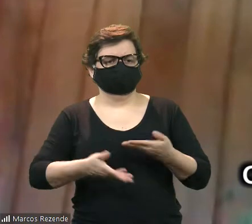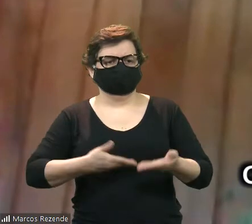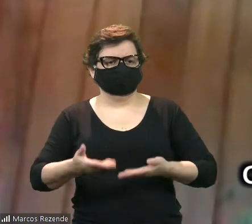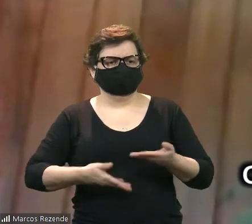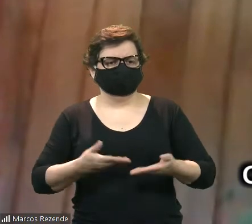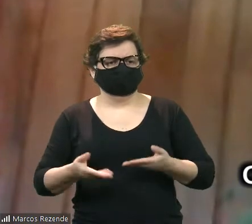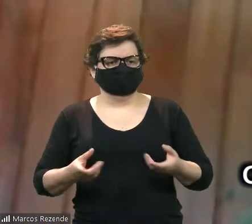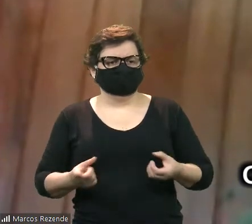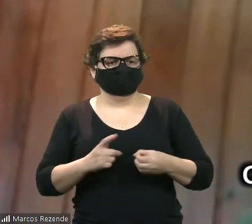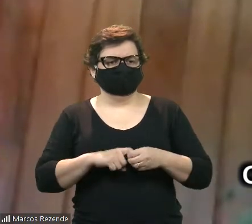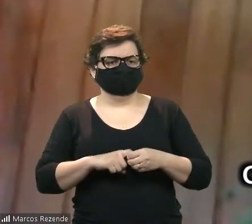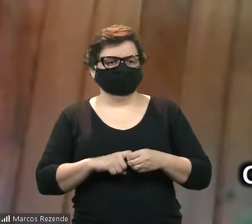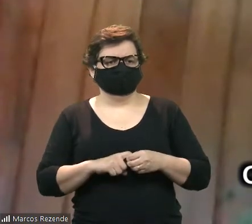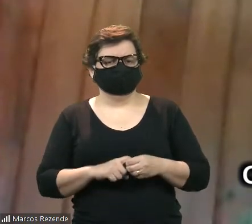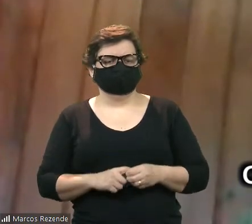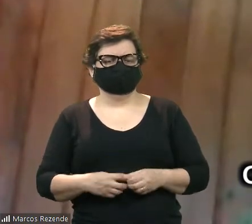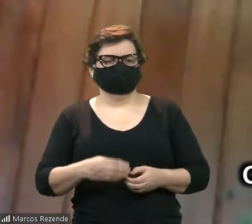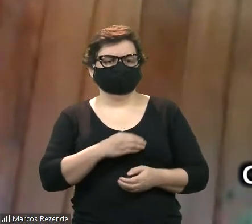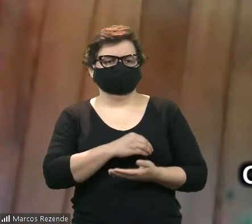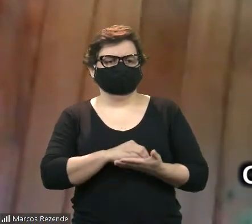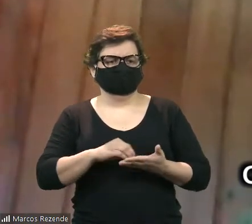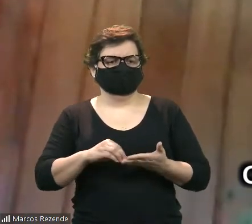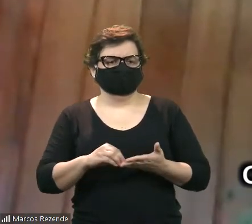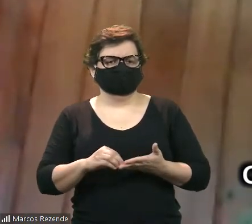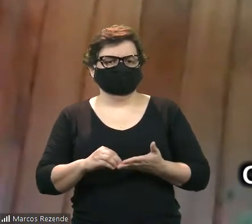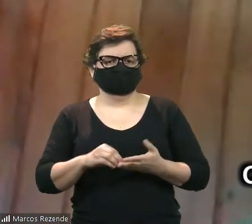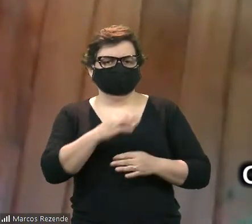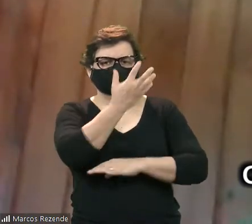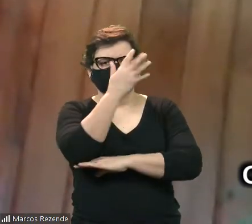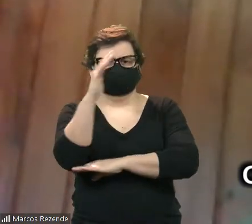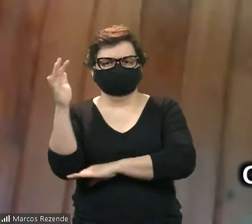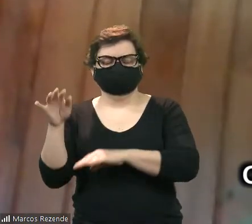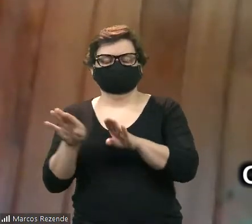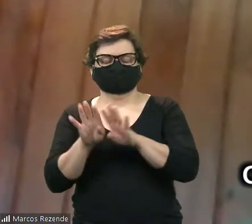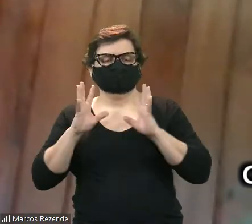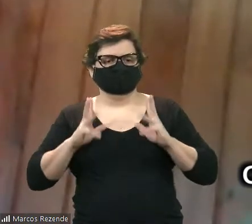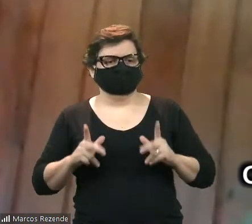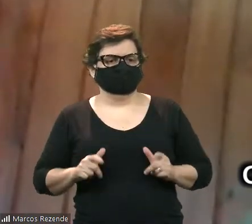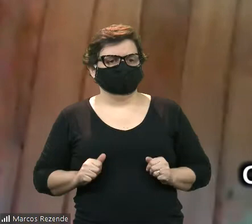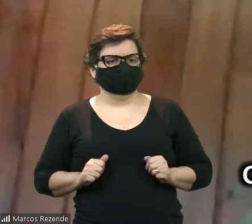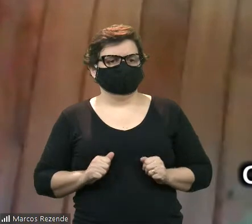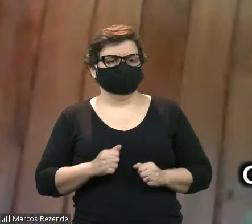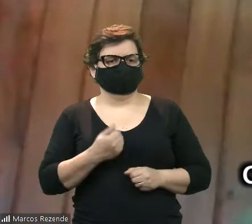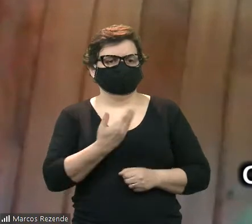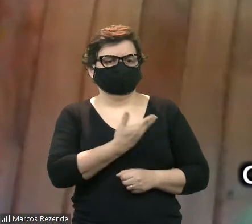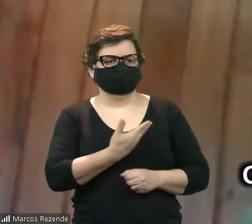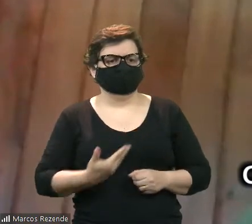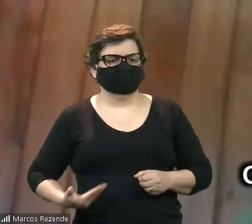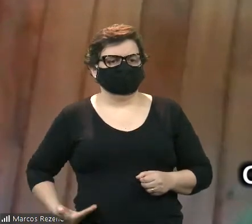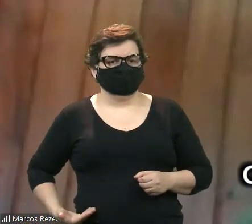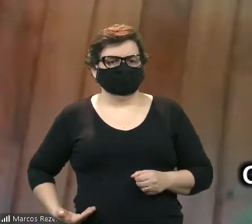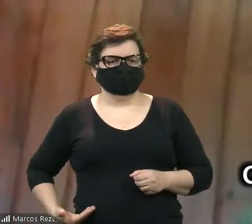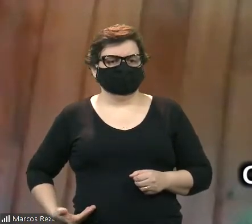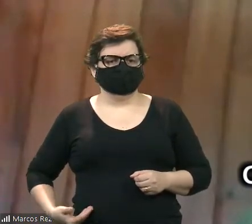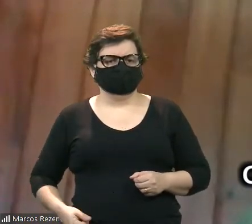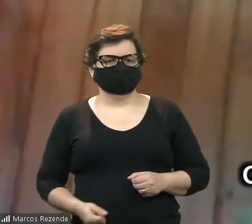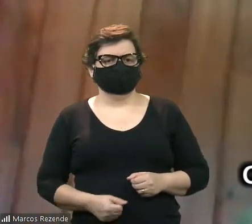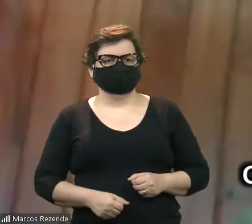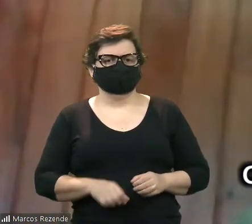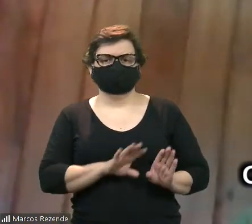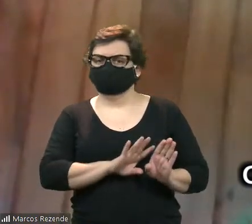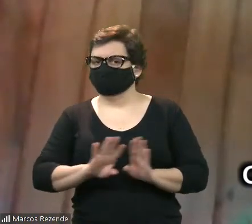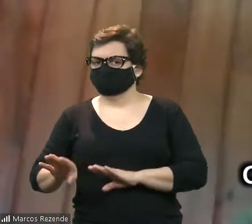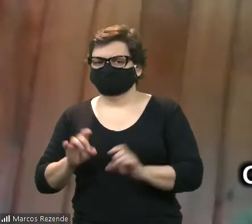Conveniados da Secretaria Municipal do Meio Ambiente e de Limpeza Pública e Divisão do Meio Ambiente,